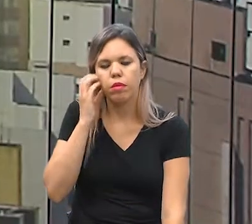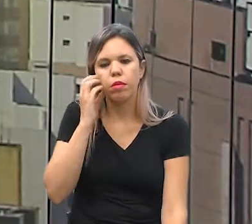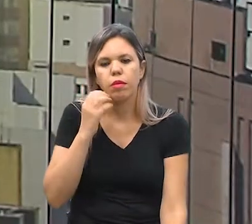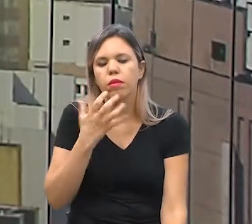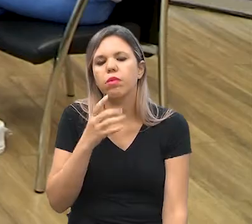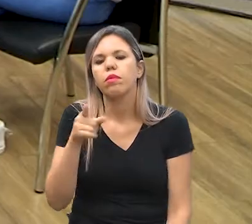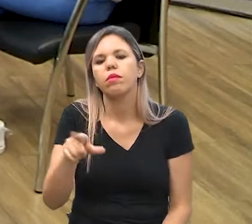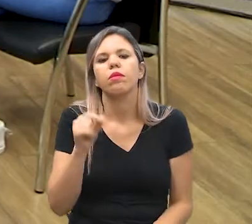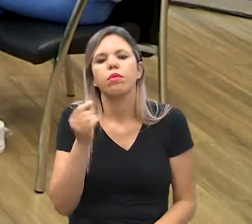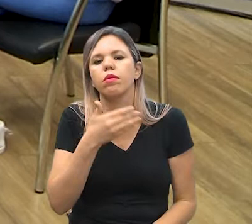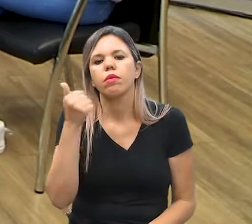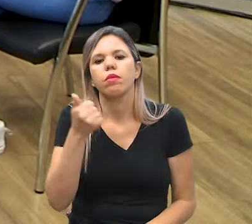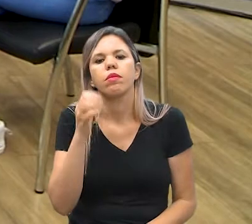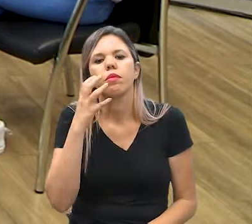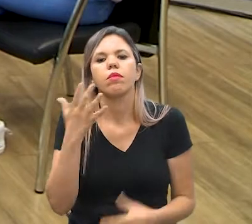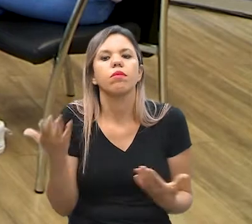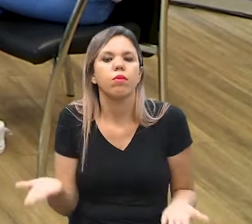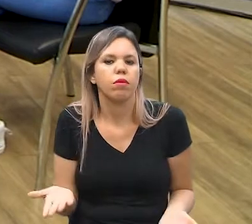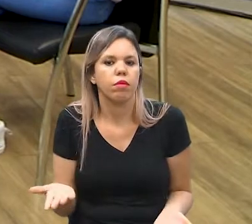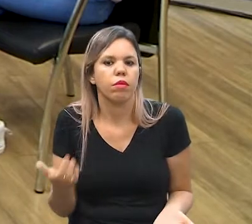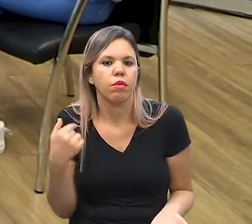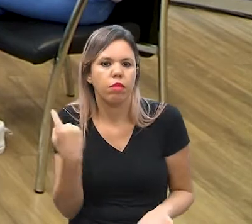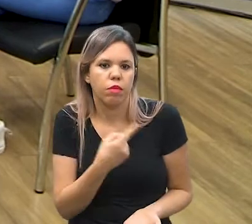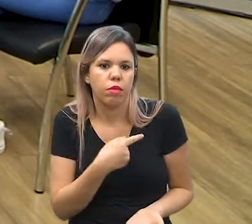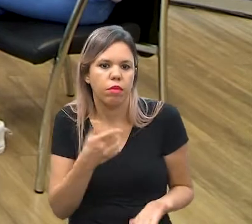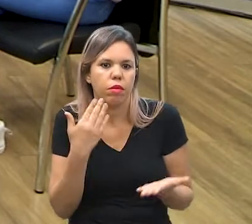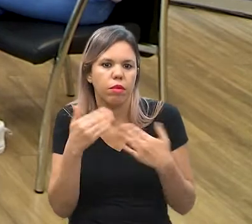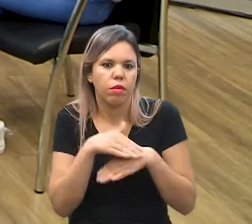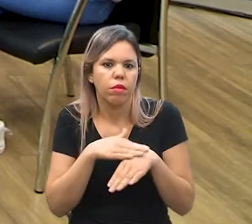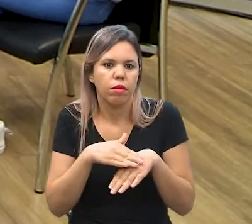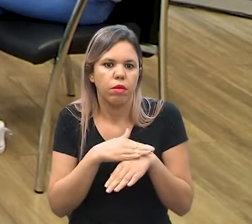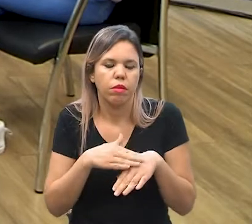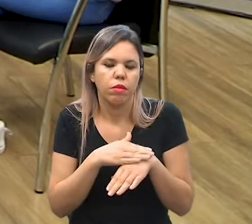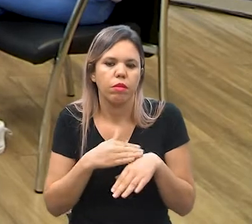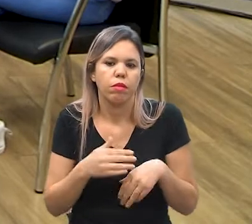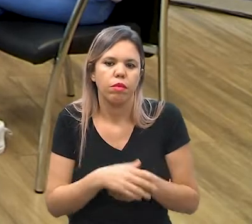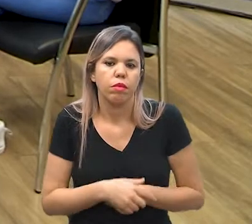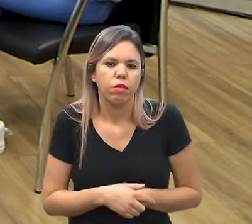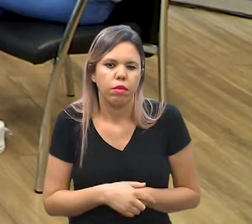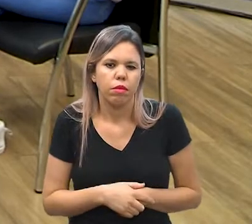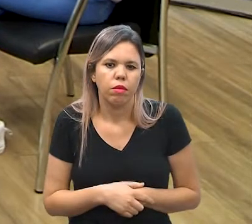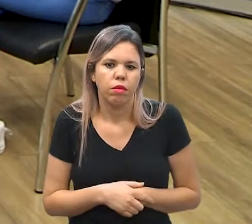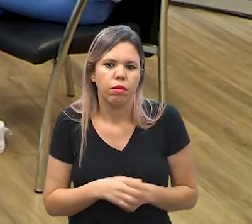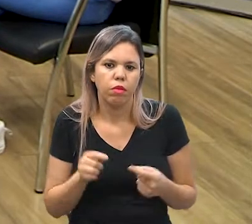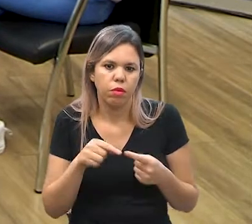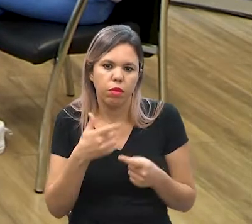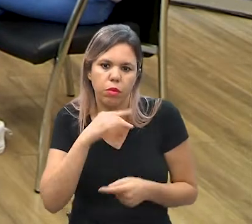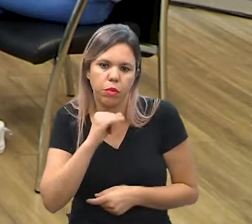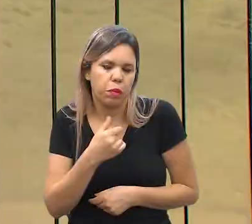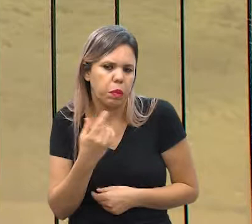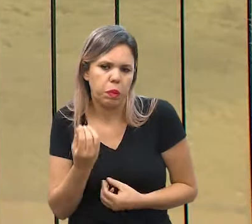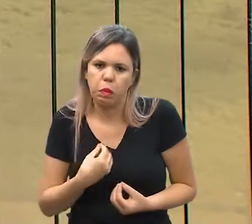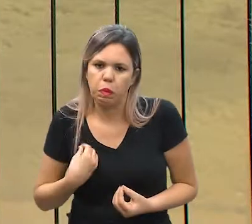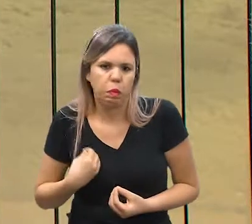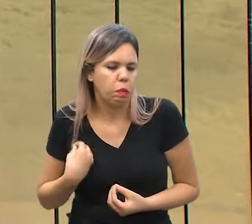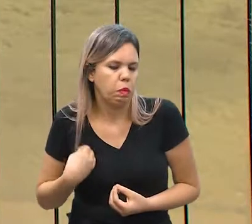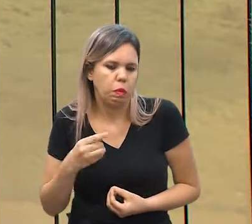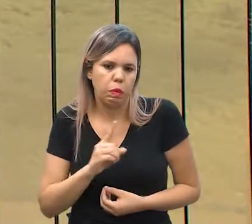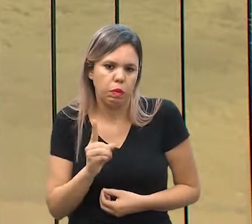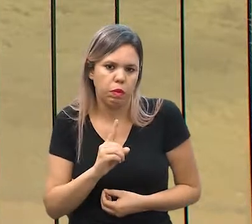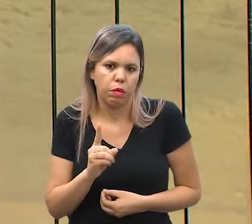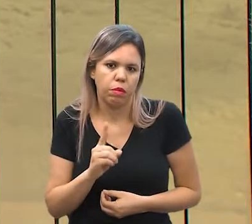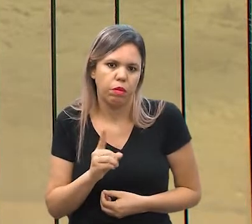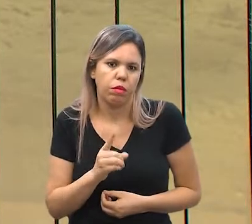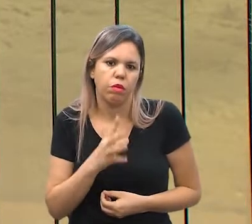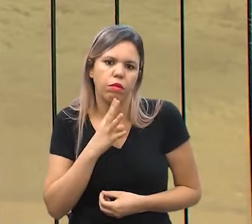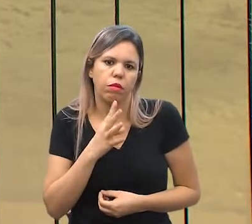ou você prefere um presente melhor em fevereiro? Então Entendi. A gente conversava bastante nesse sentido. Meu pai não é muito presente, né? Eu